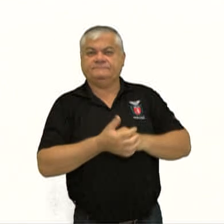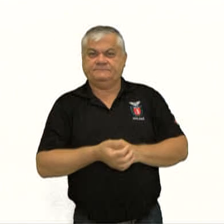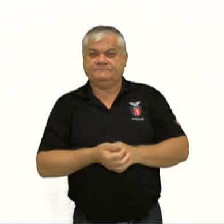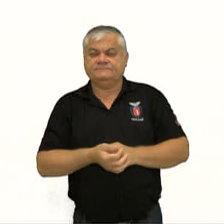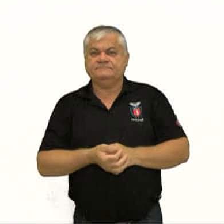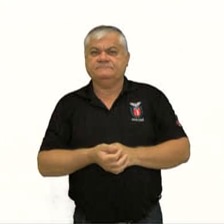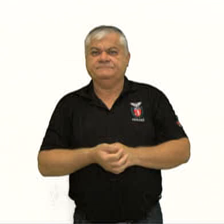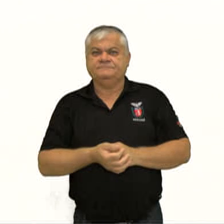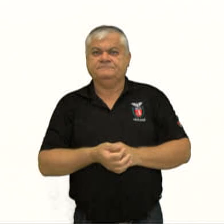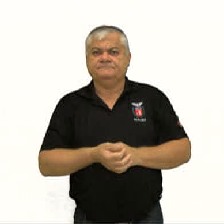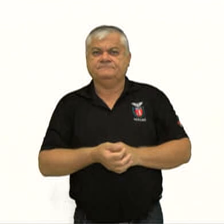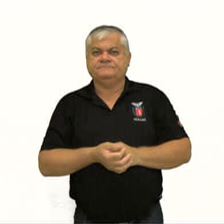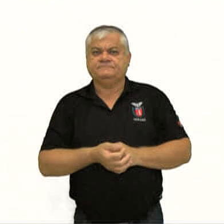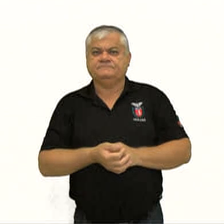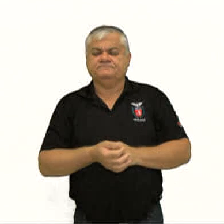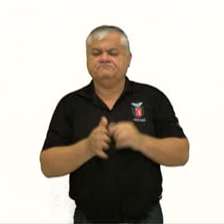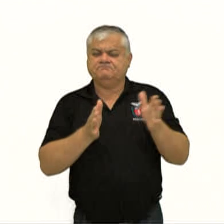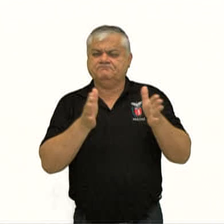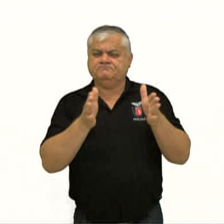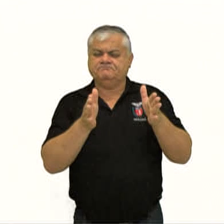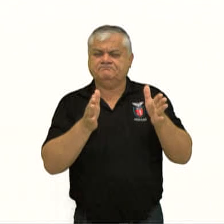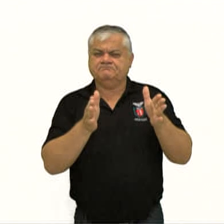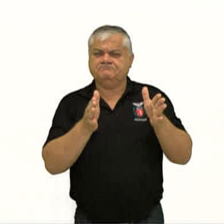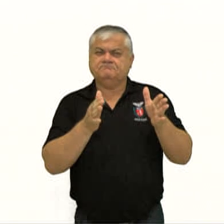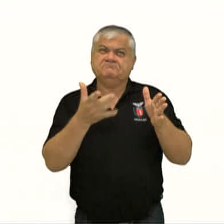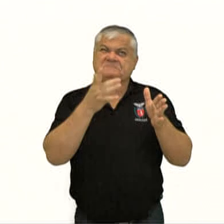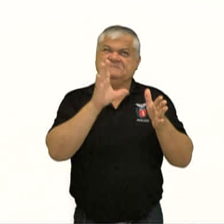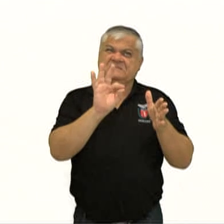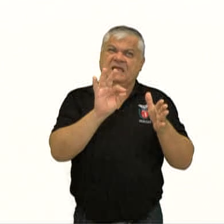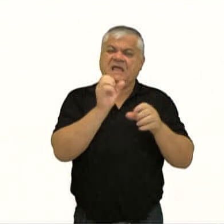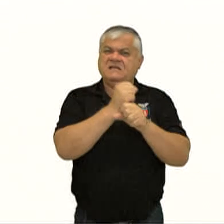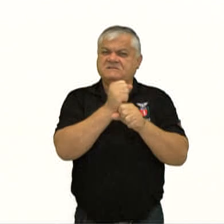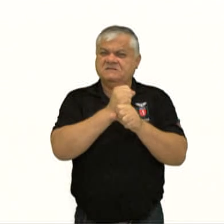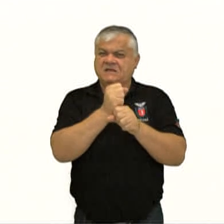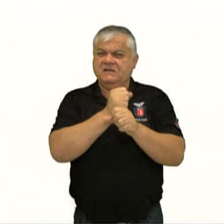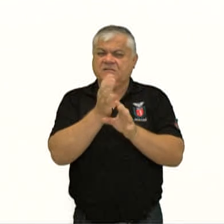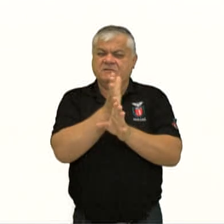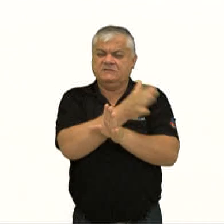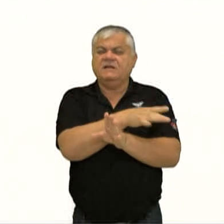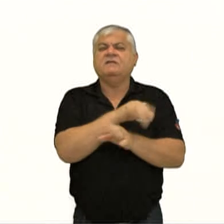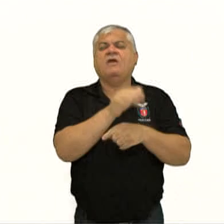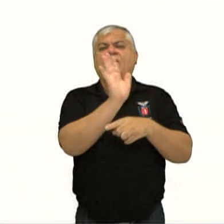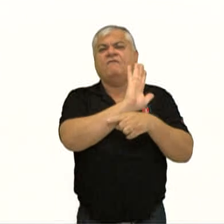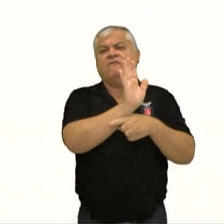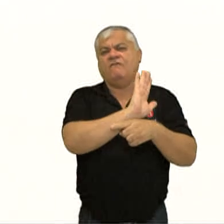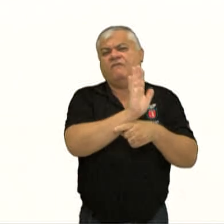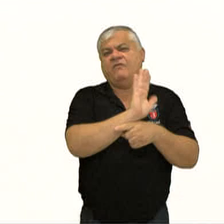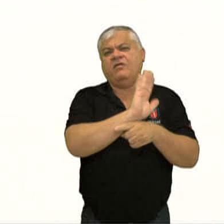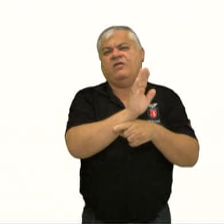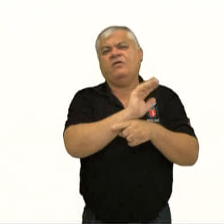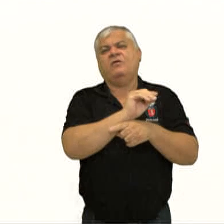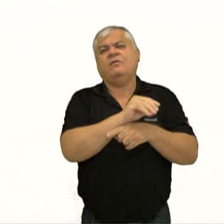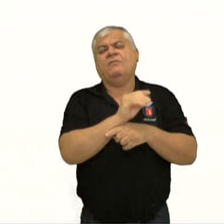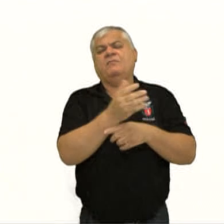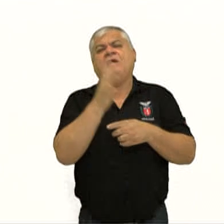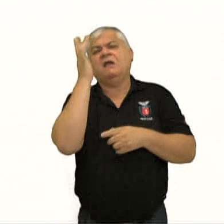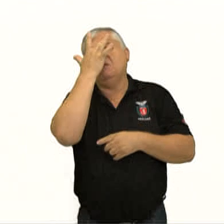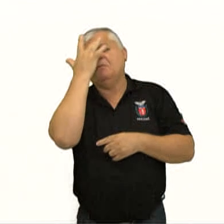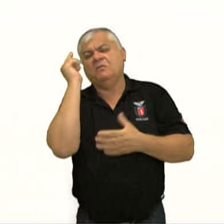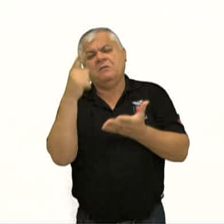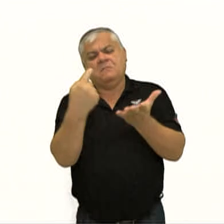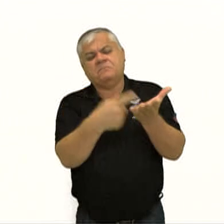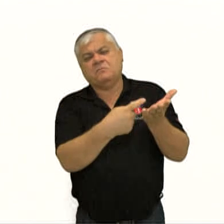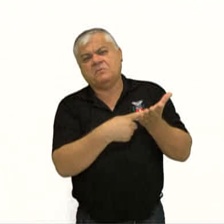década, assistir a filmes e a séries era um fenômeno muitas vezes social. Reuniam-se no mesmo espaço,